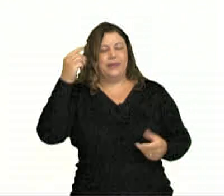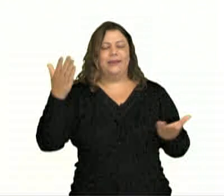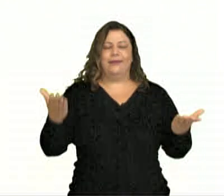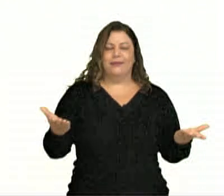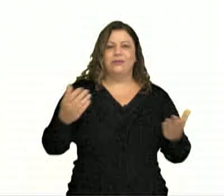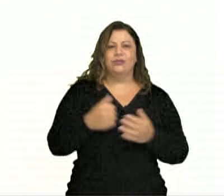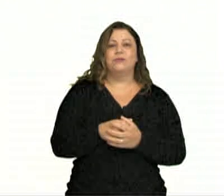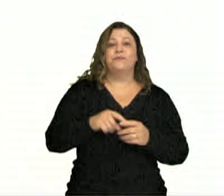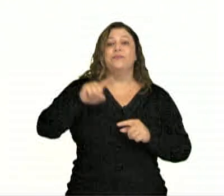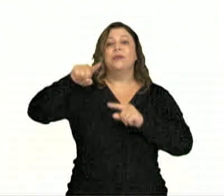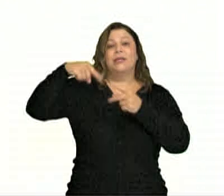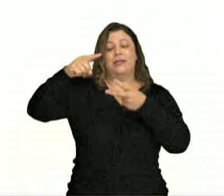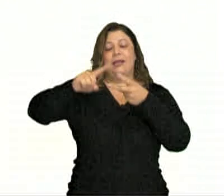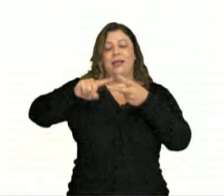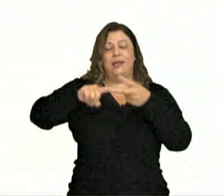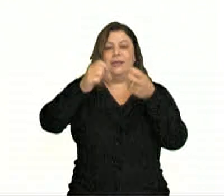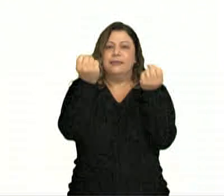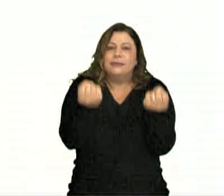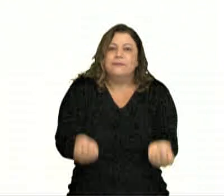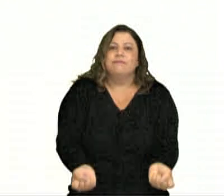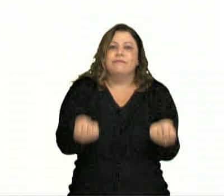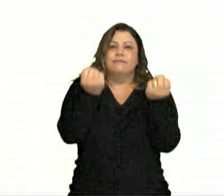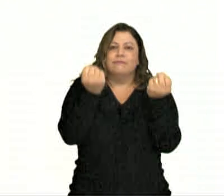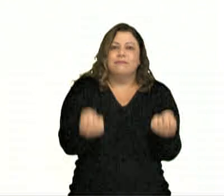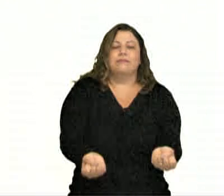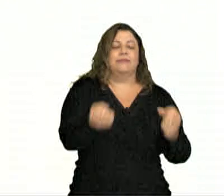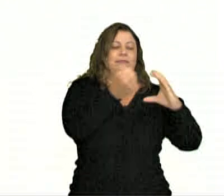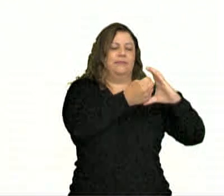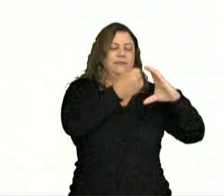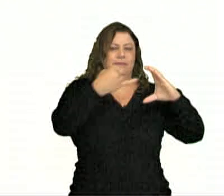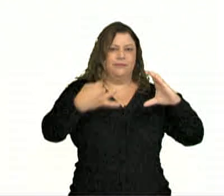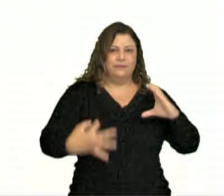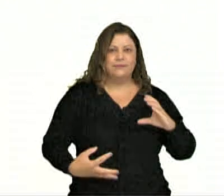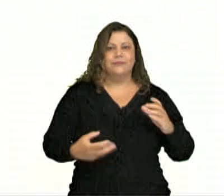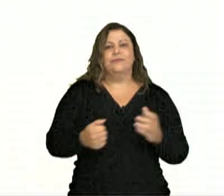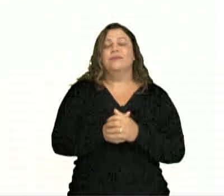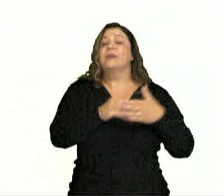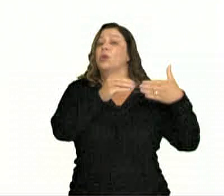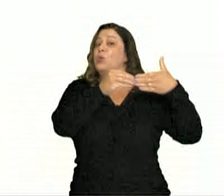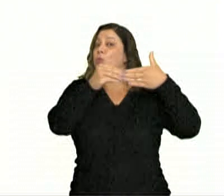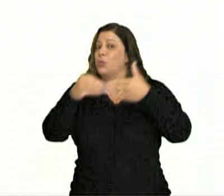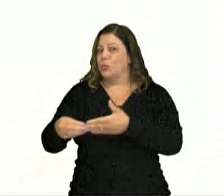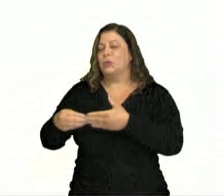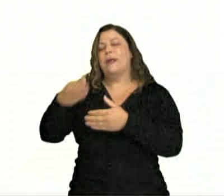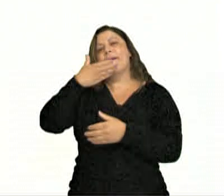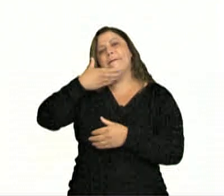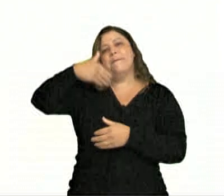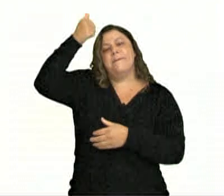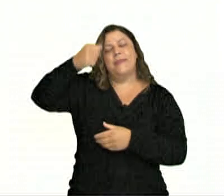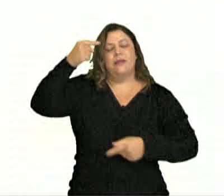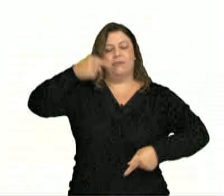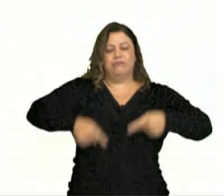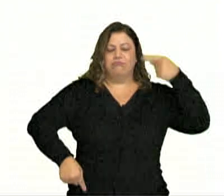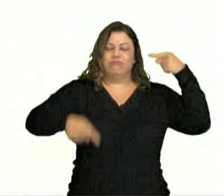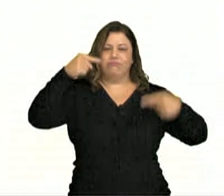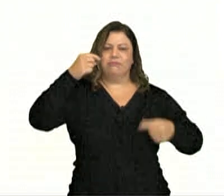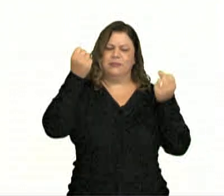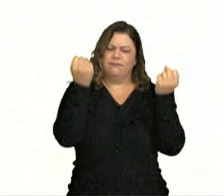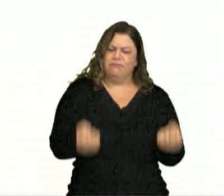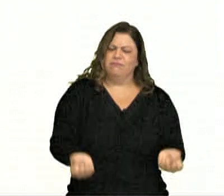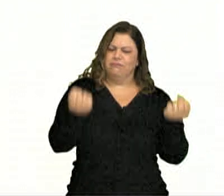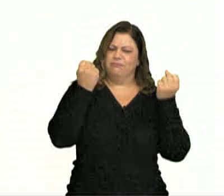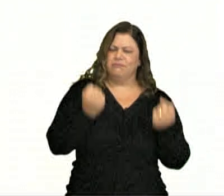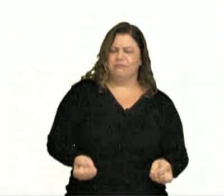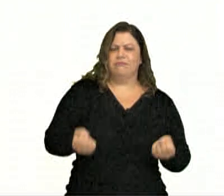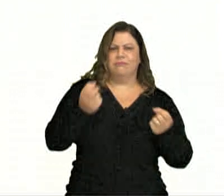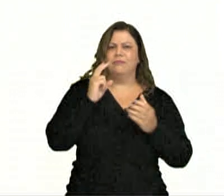de condicionamento físico caracteriza-se pelo exercício orientado, que visa a melhora do rendimento, manutenção